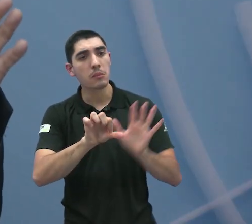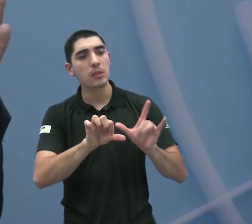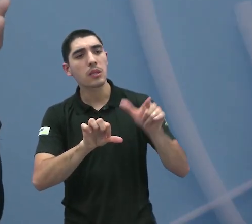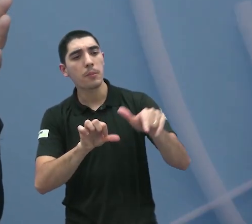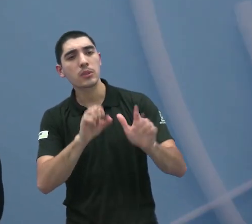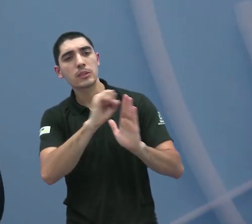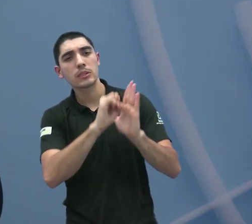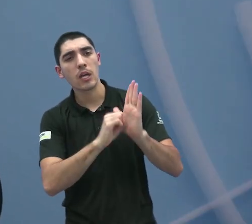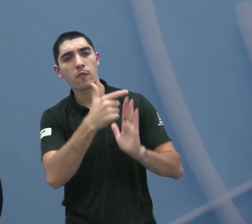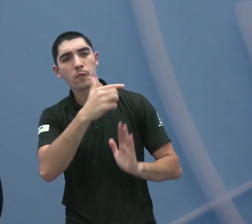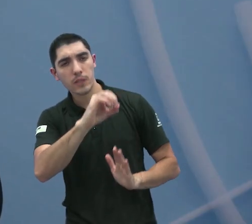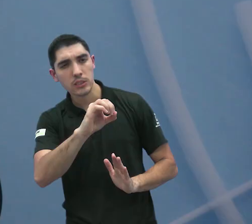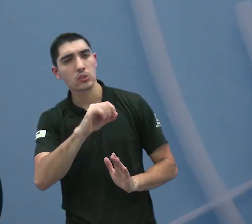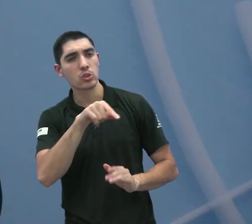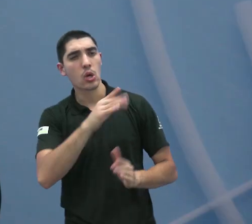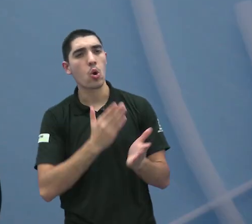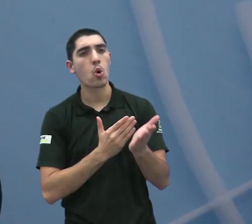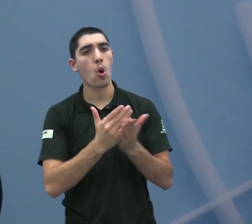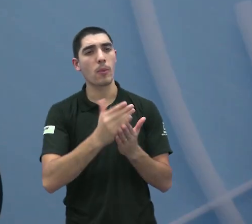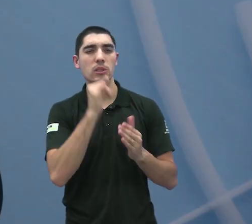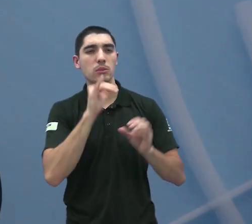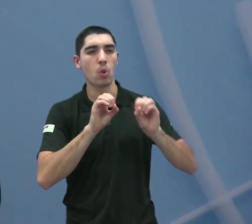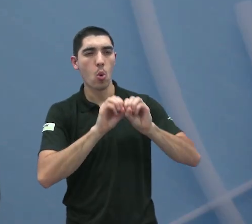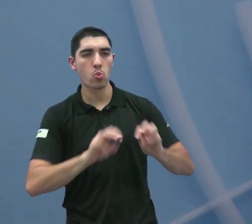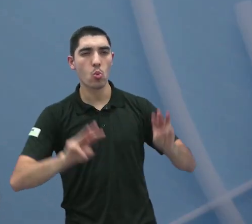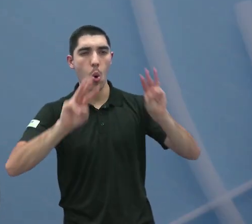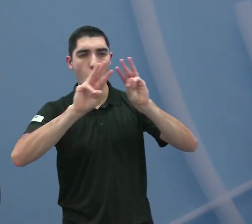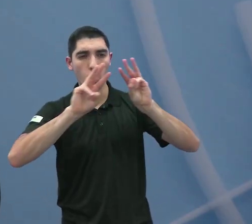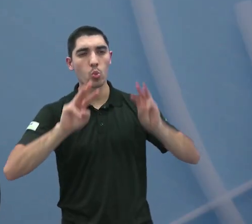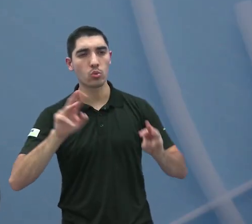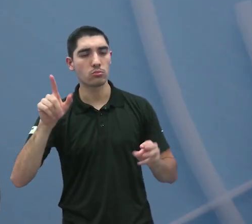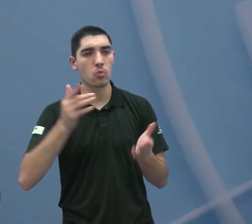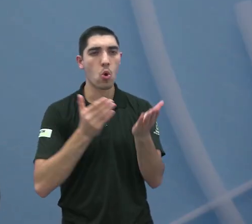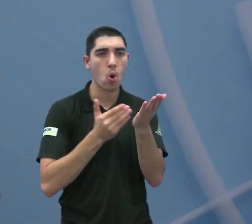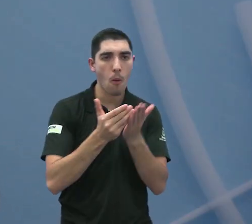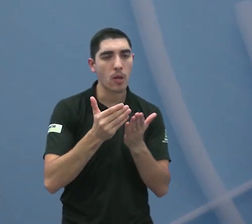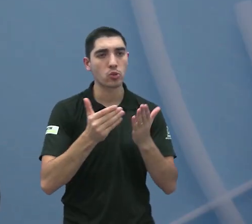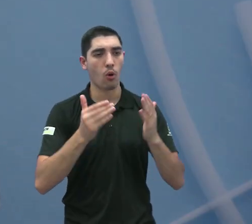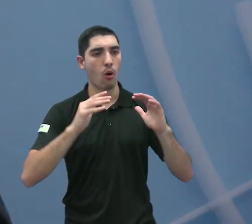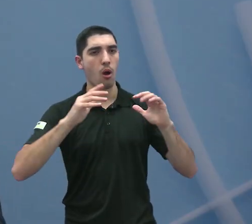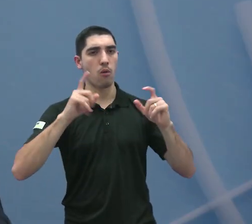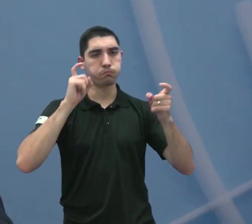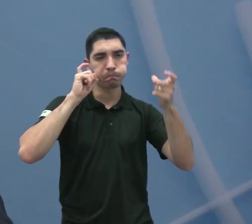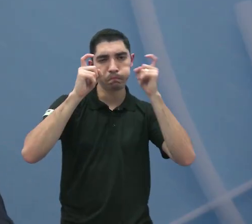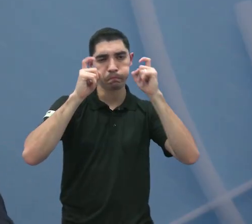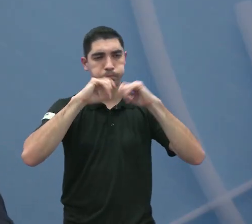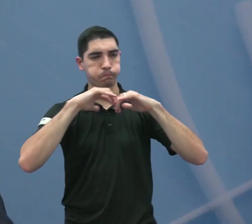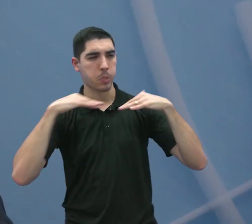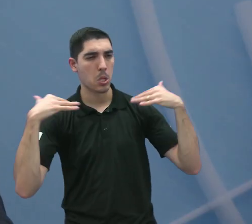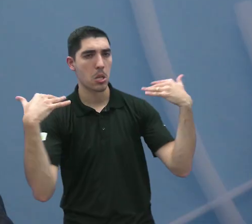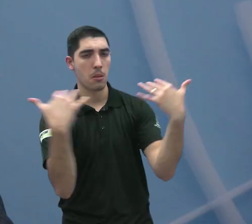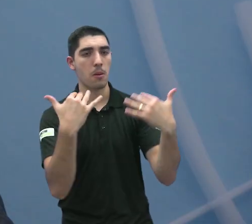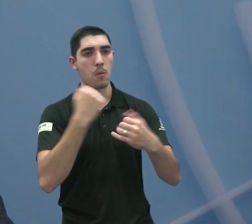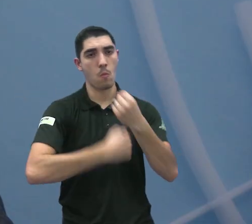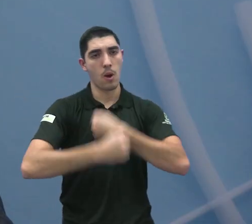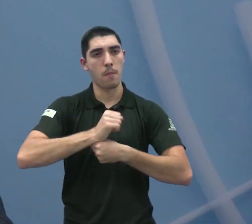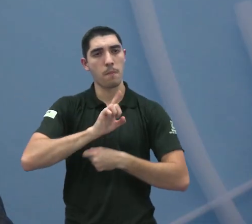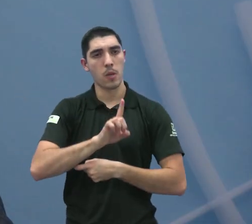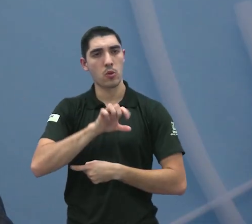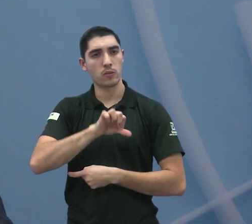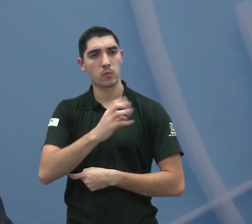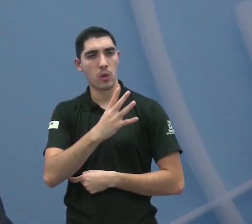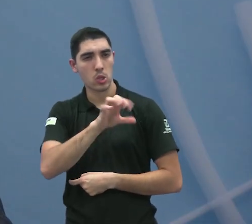por exemplo, a partir da Assembleia Geral da ONU, que ali, a partir de 1949, o Brasil passa